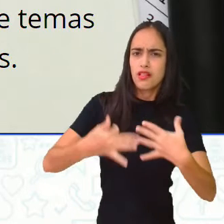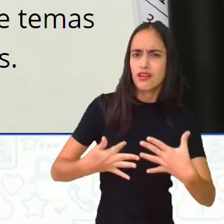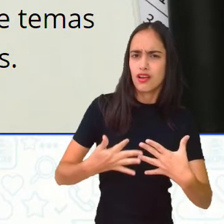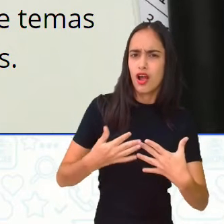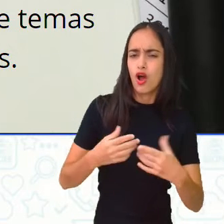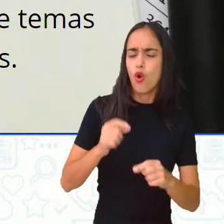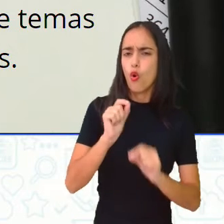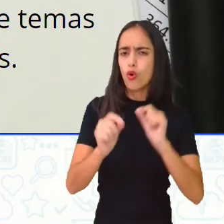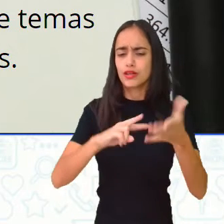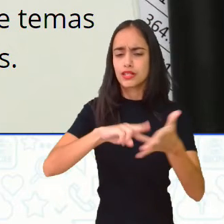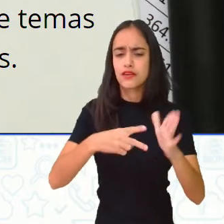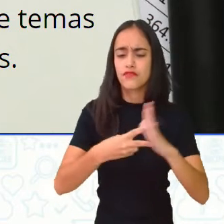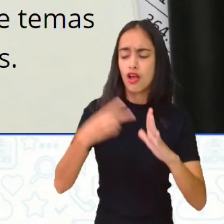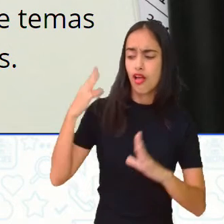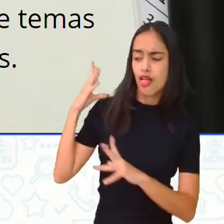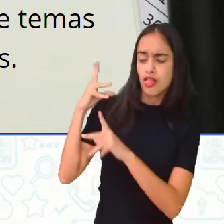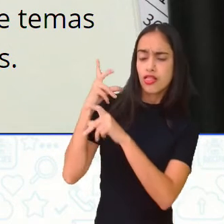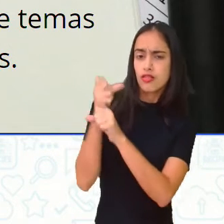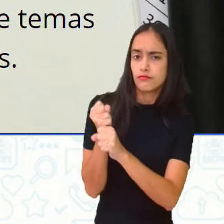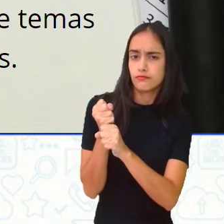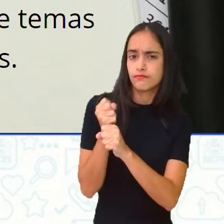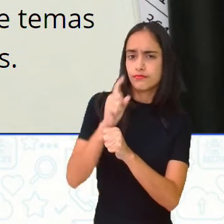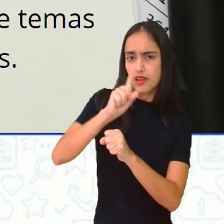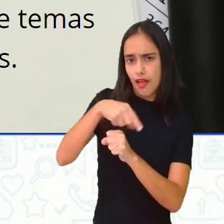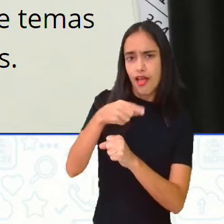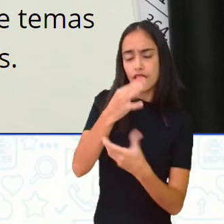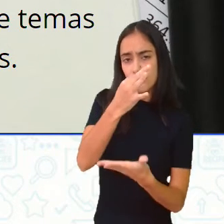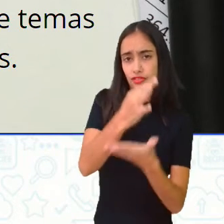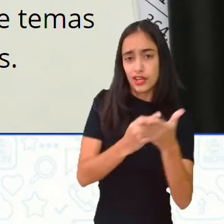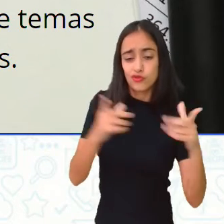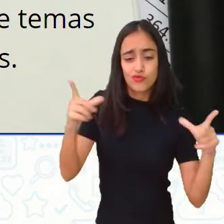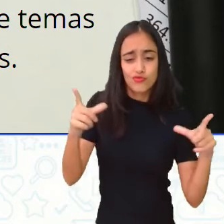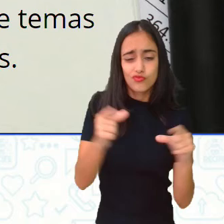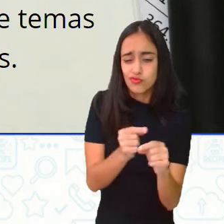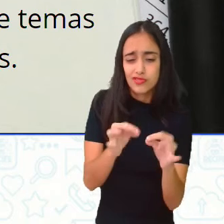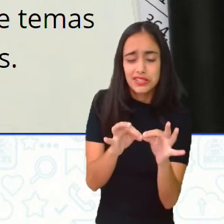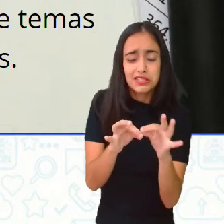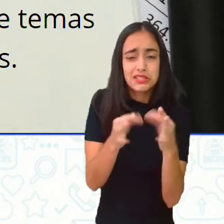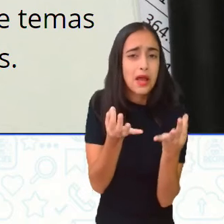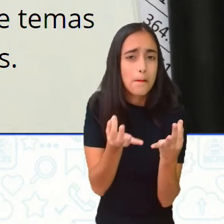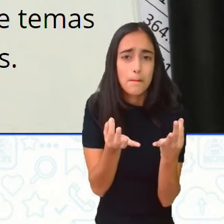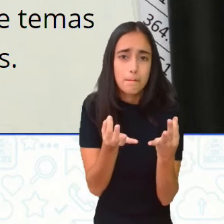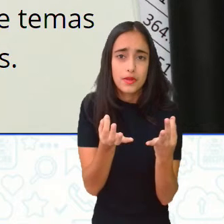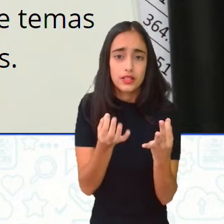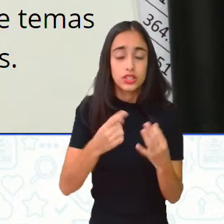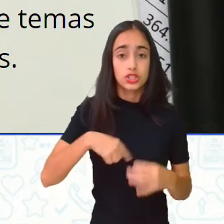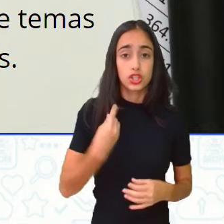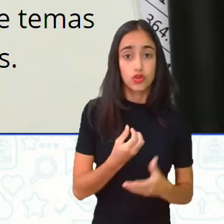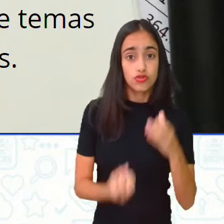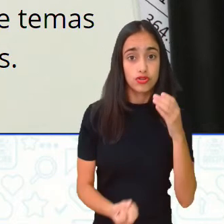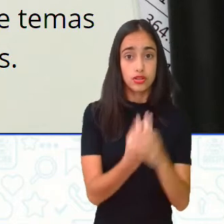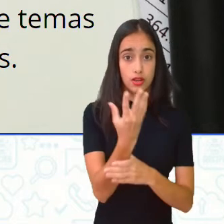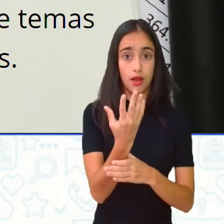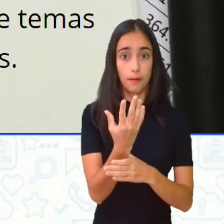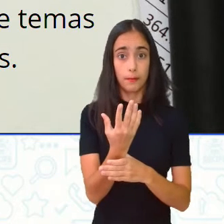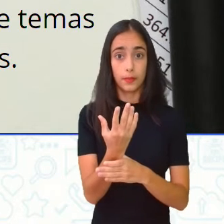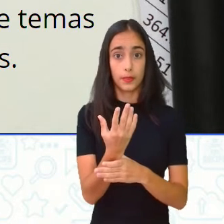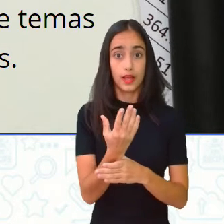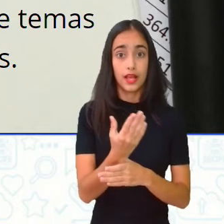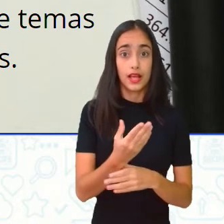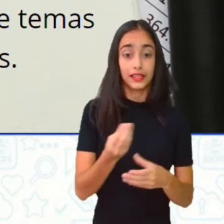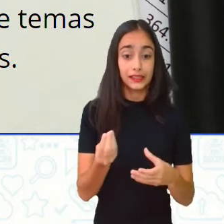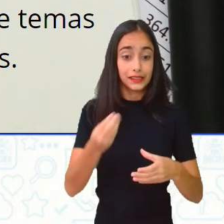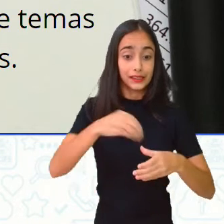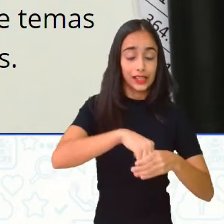resumo? Os resumos são textos simplificados que criamos a partir de textos maiores e mais